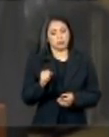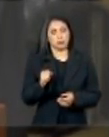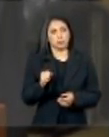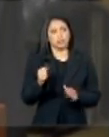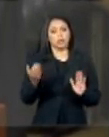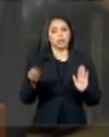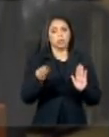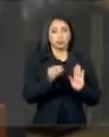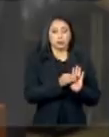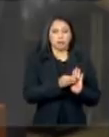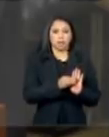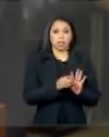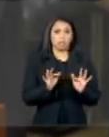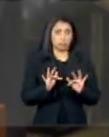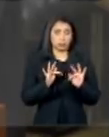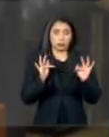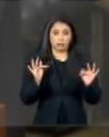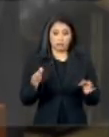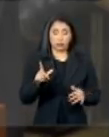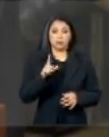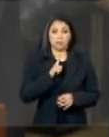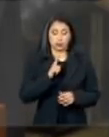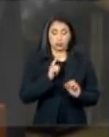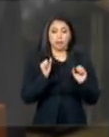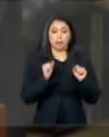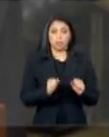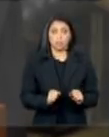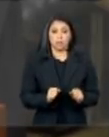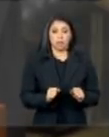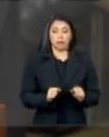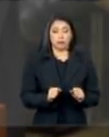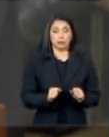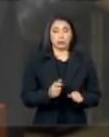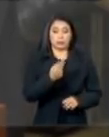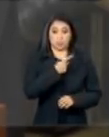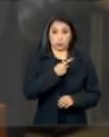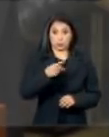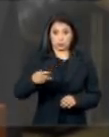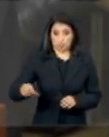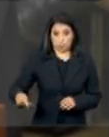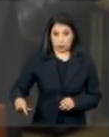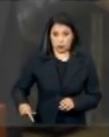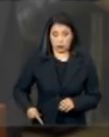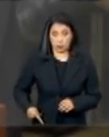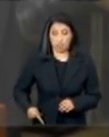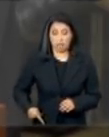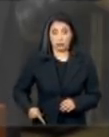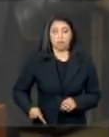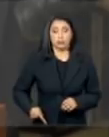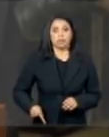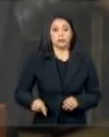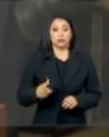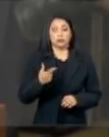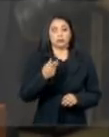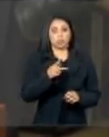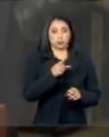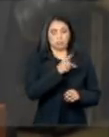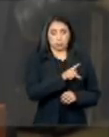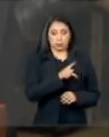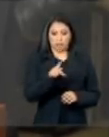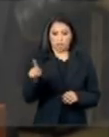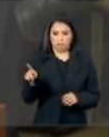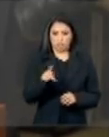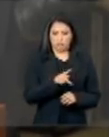disse na verdade existe competência privativa para o presidente da república para os presidentes dos poderes para as mesas